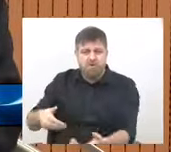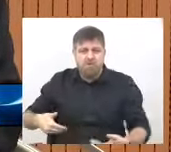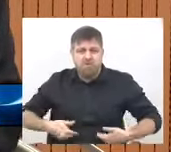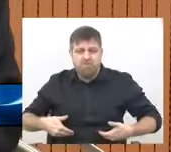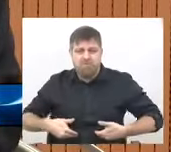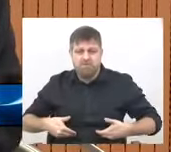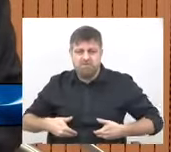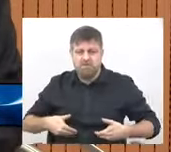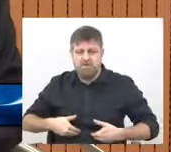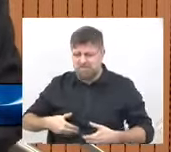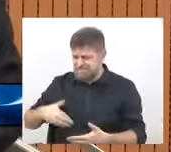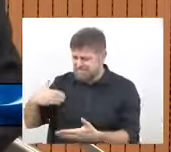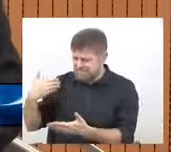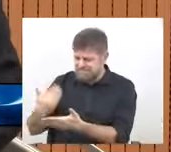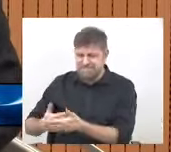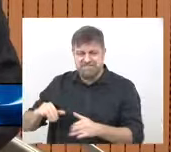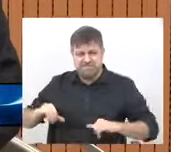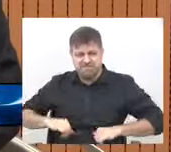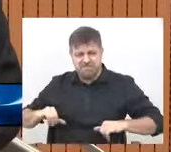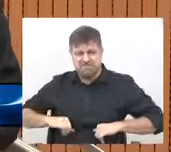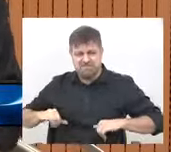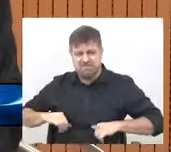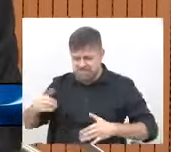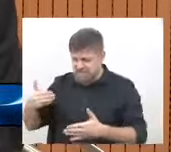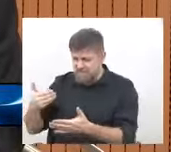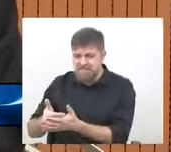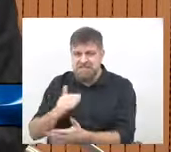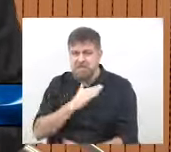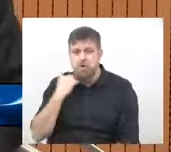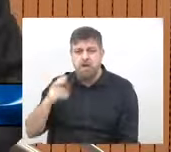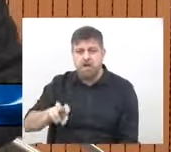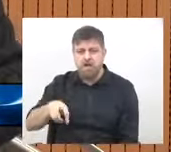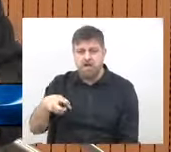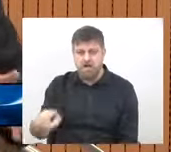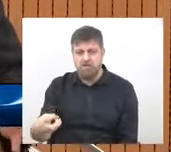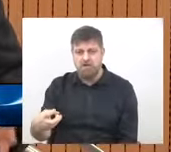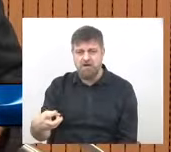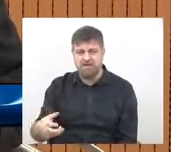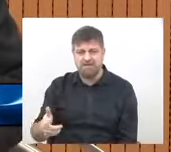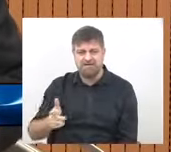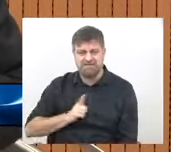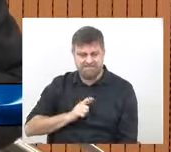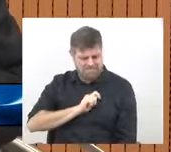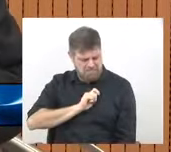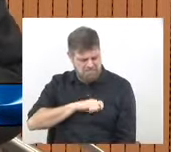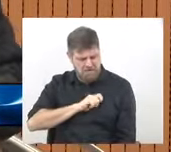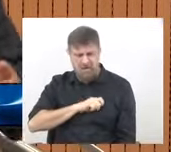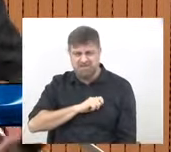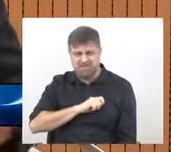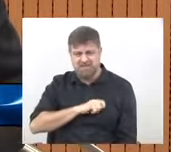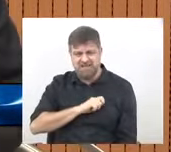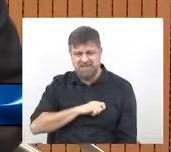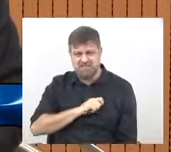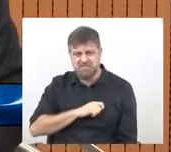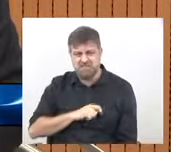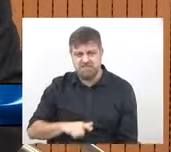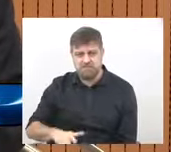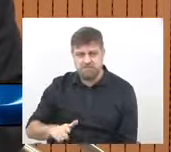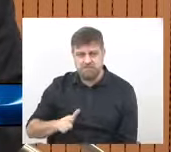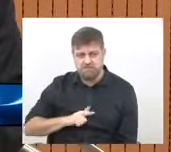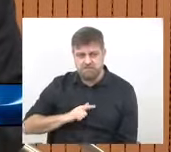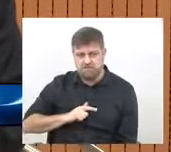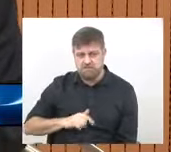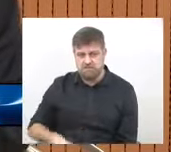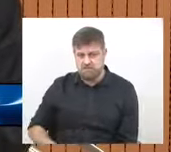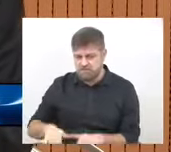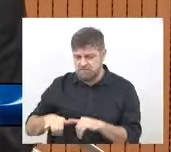agredido até a morte e ainda por cima com uma com uma circular que o